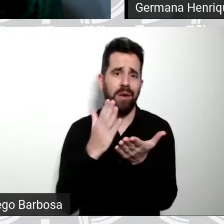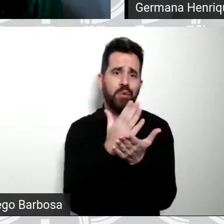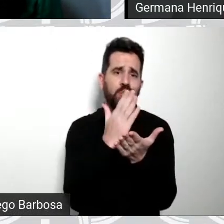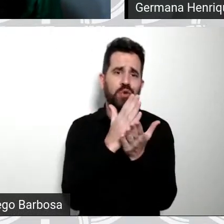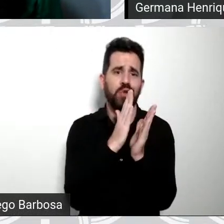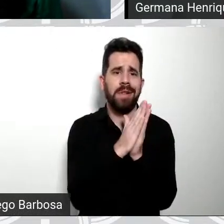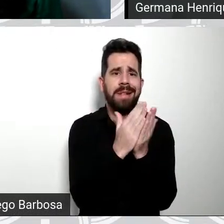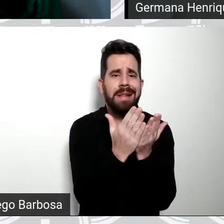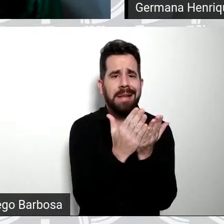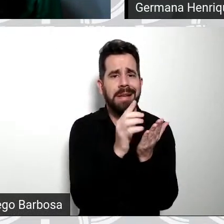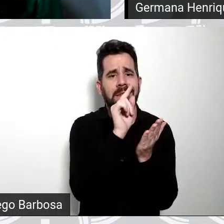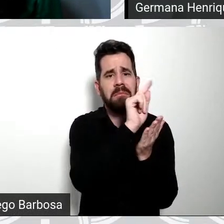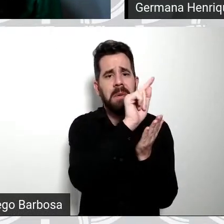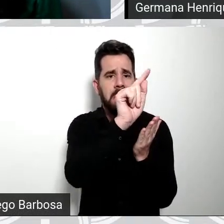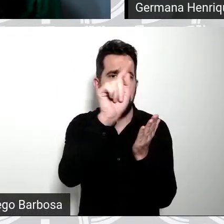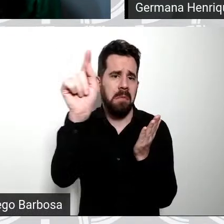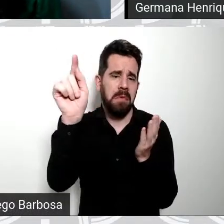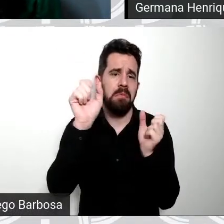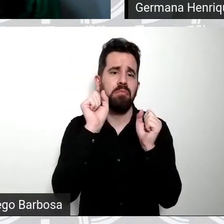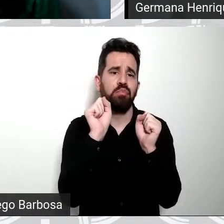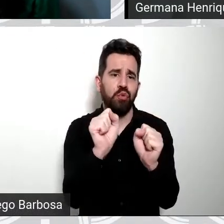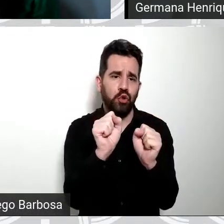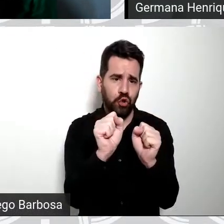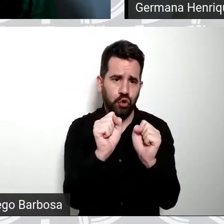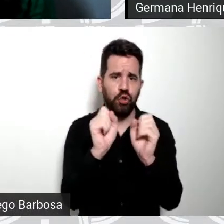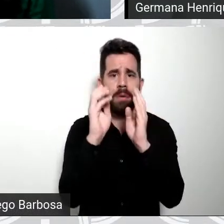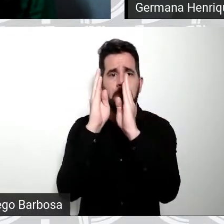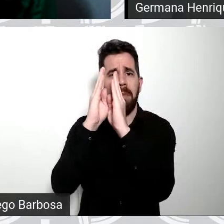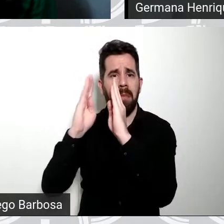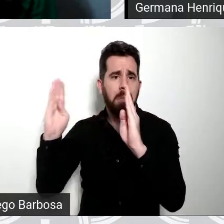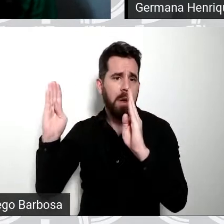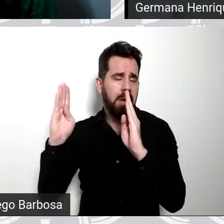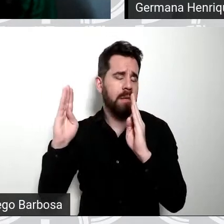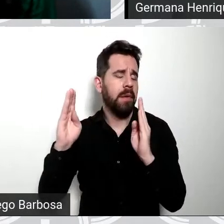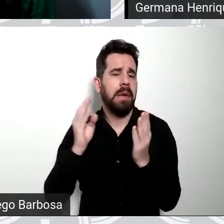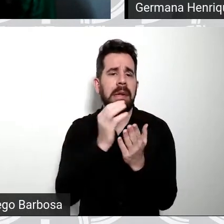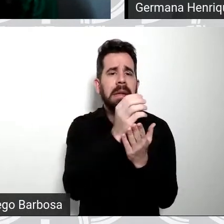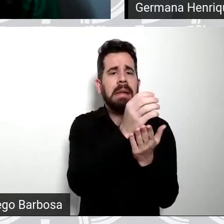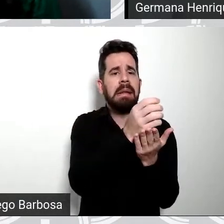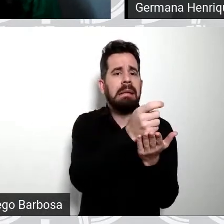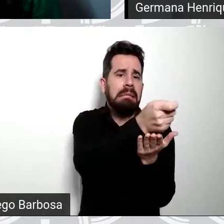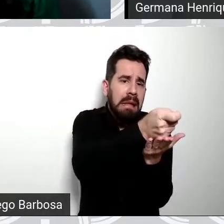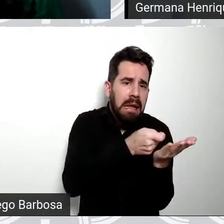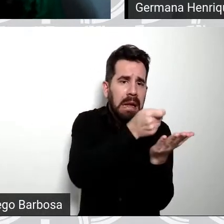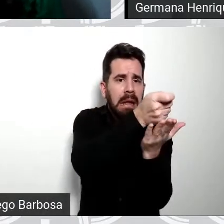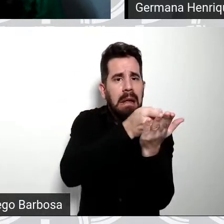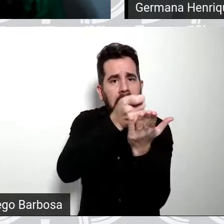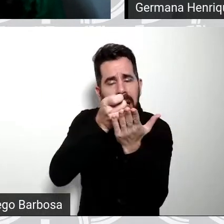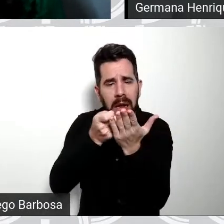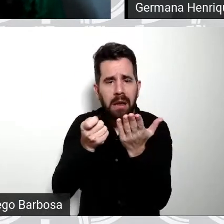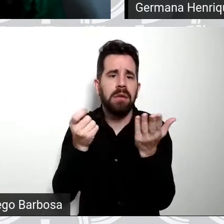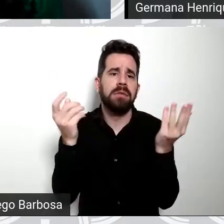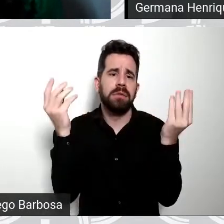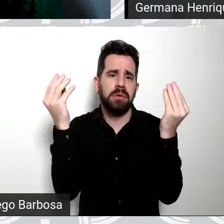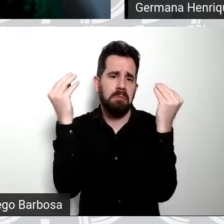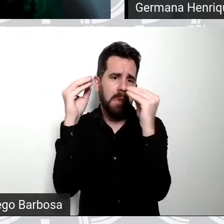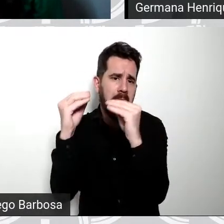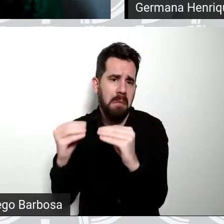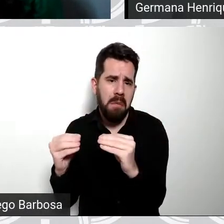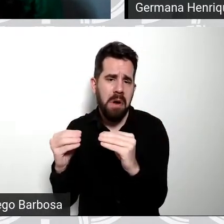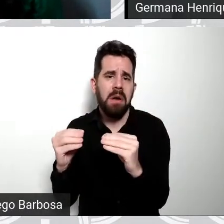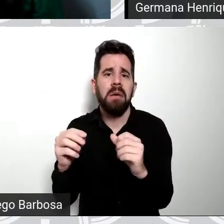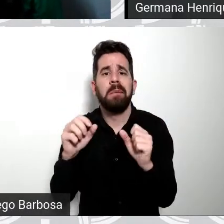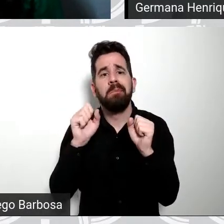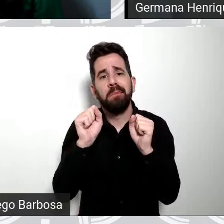em que a gente possa também reunir vários textos e questões. Podemos abordar essa